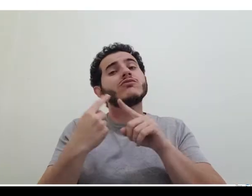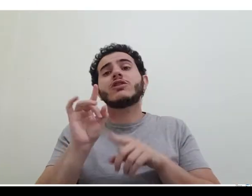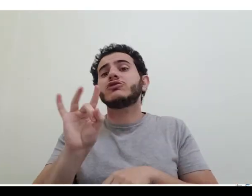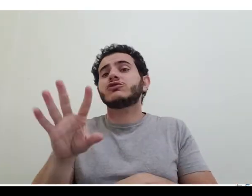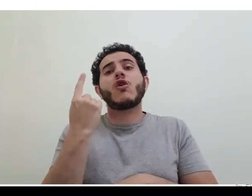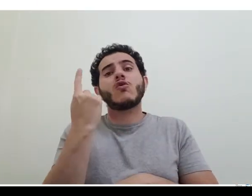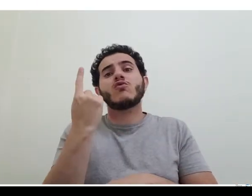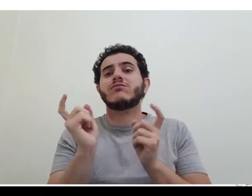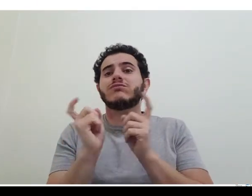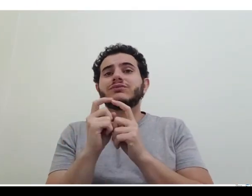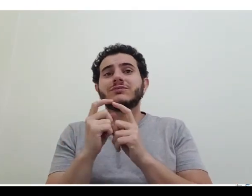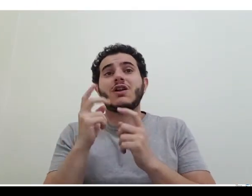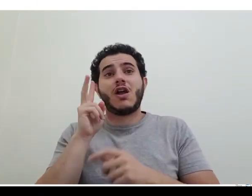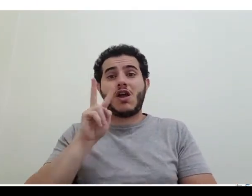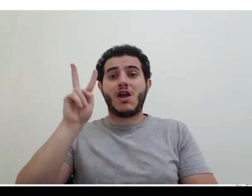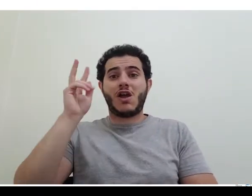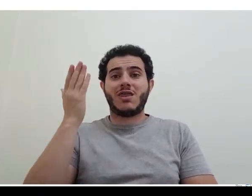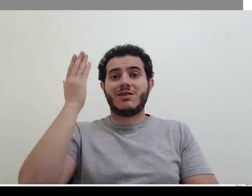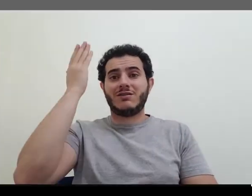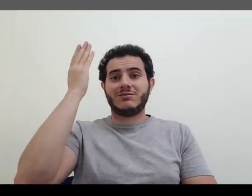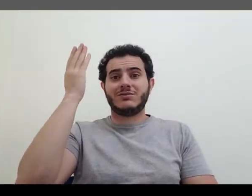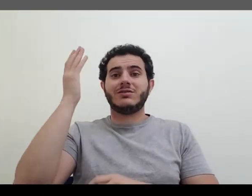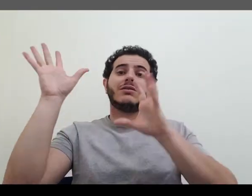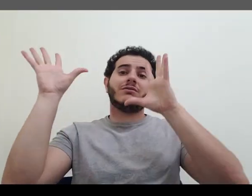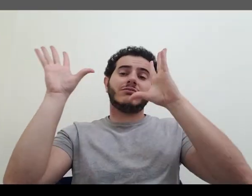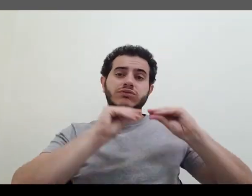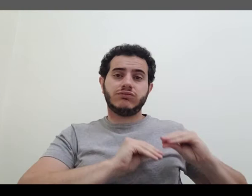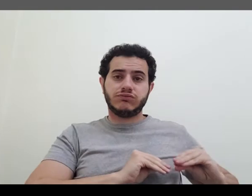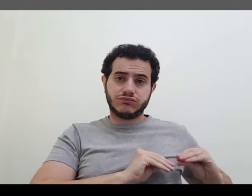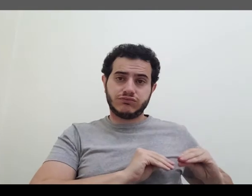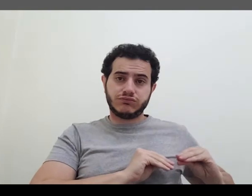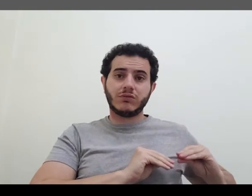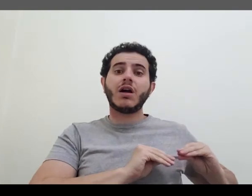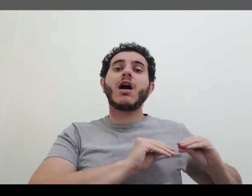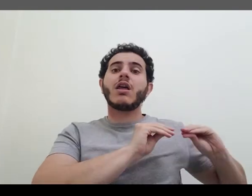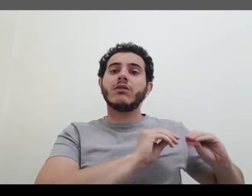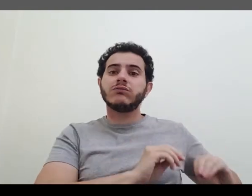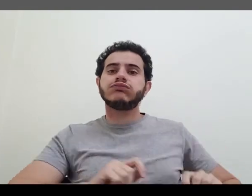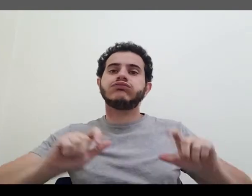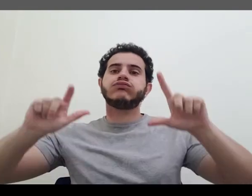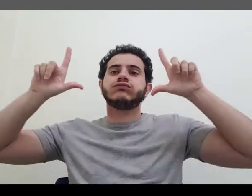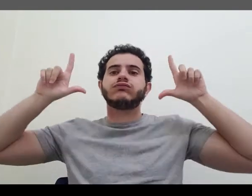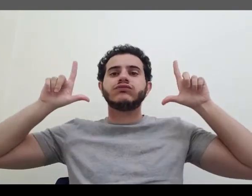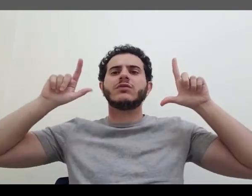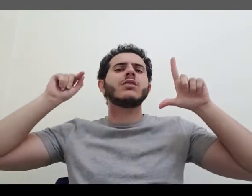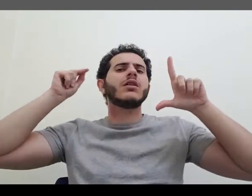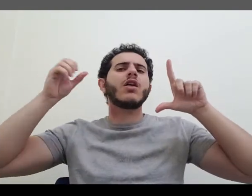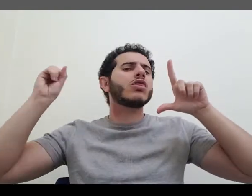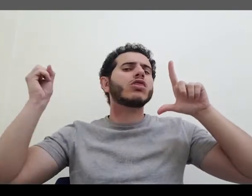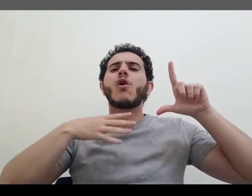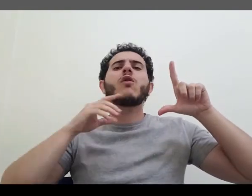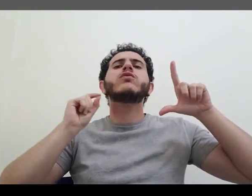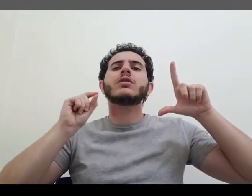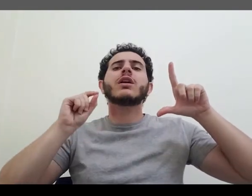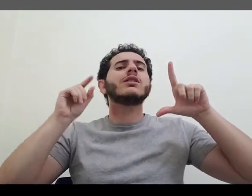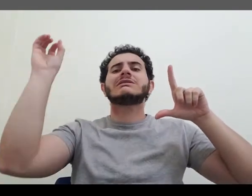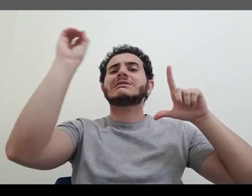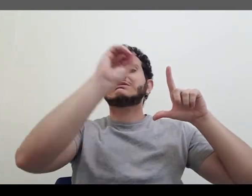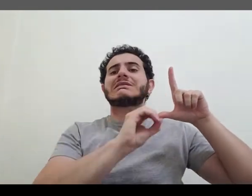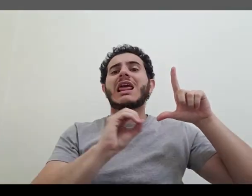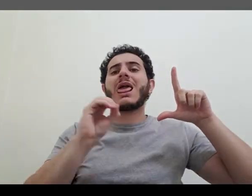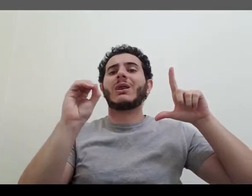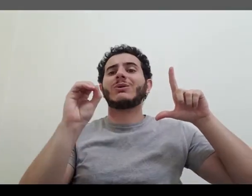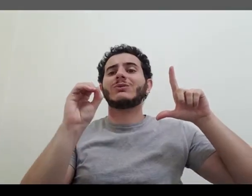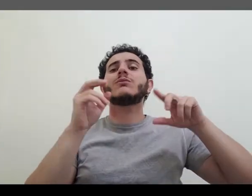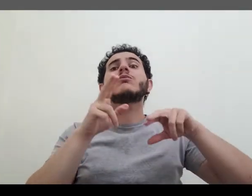ele fechou o Lightroom. Agora ele está abrindo novamente o Lightroom com um catálogo novo que eu criei. Um catálogo zerado, sem nada